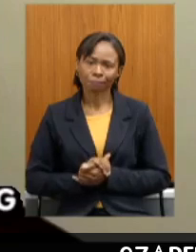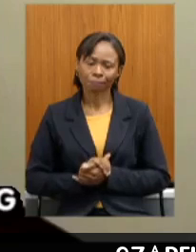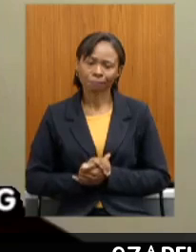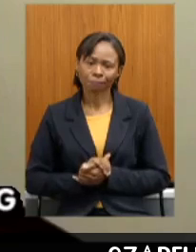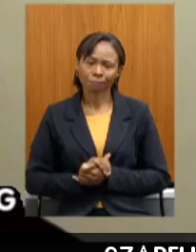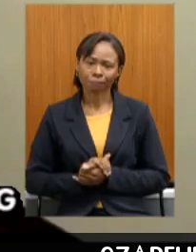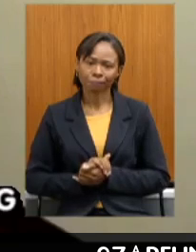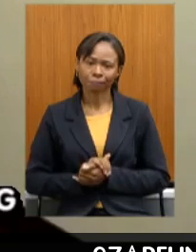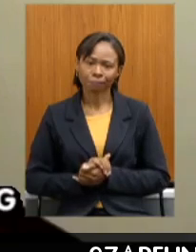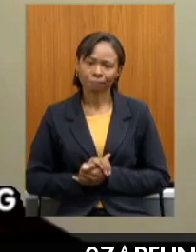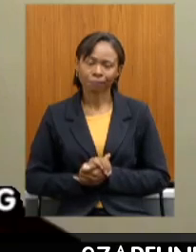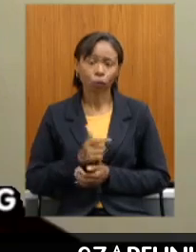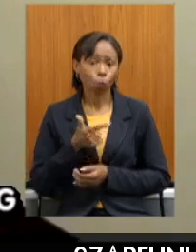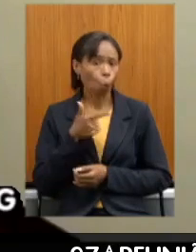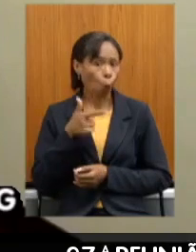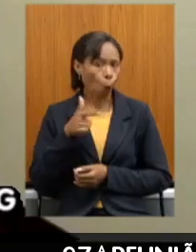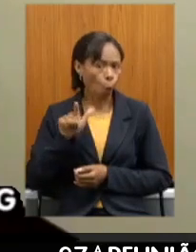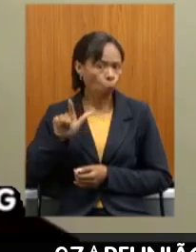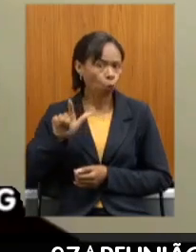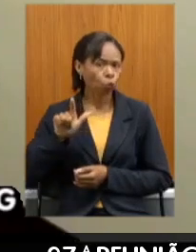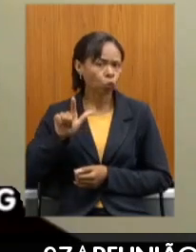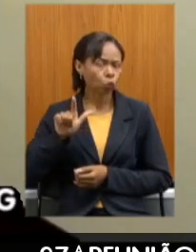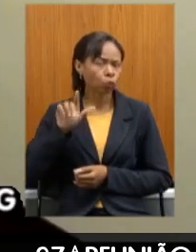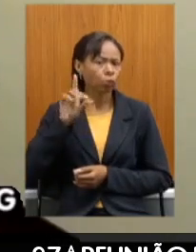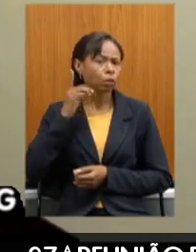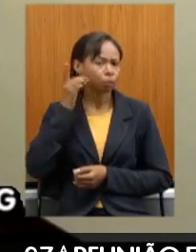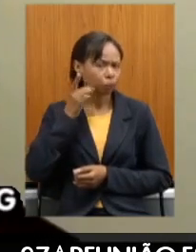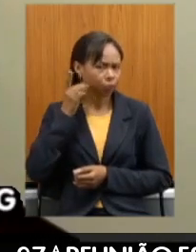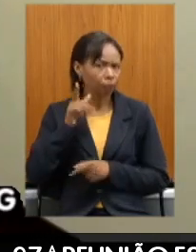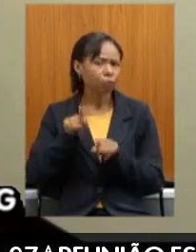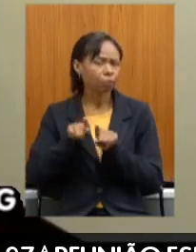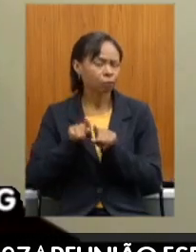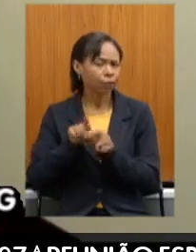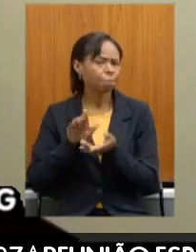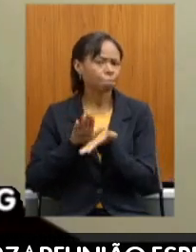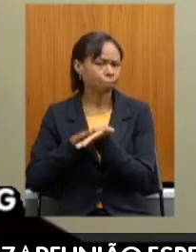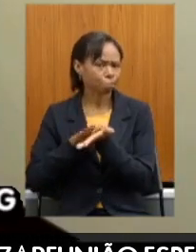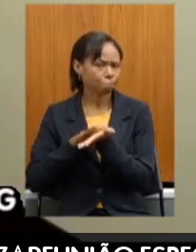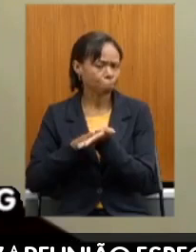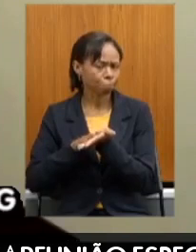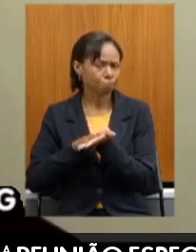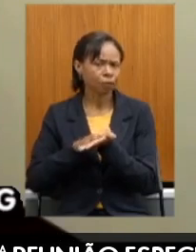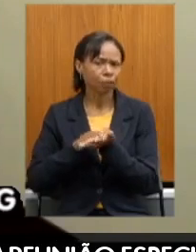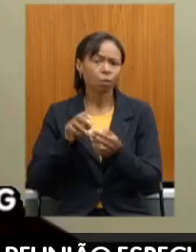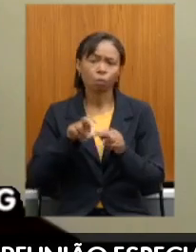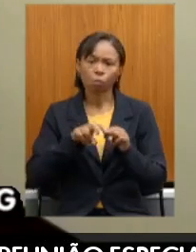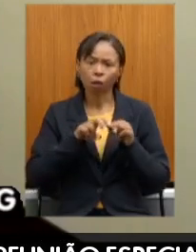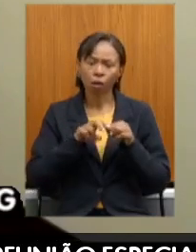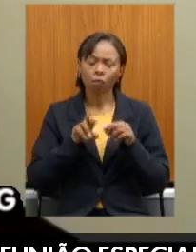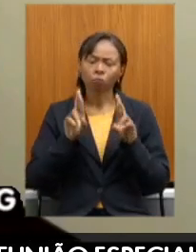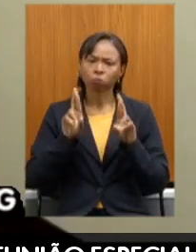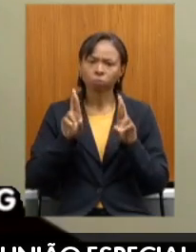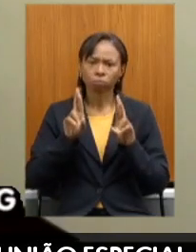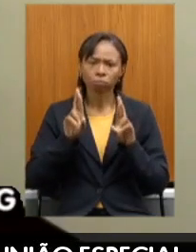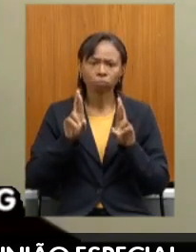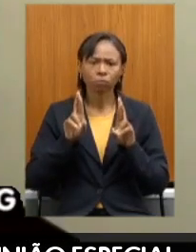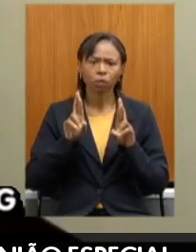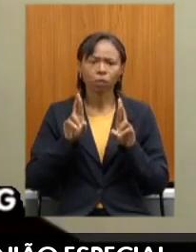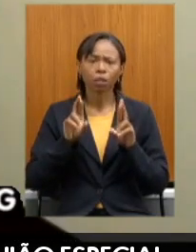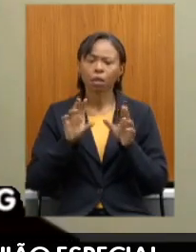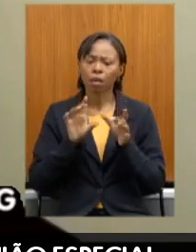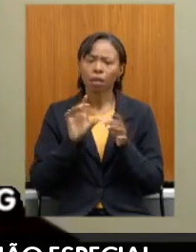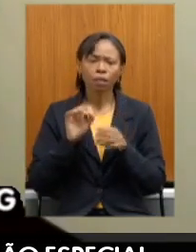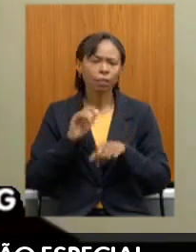e demais deputados pela possibilidade e responsabilidade em abrir